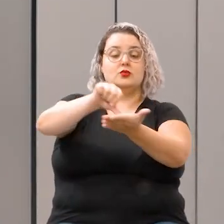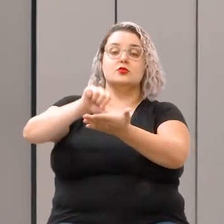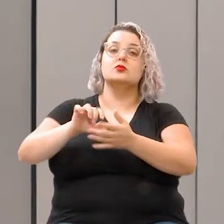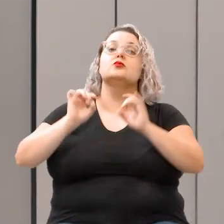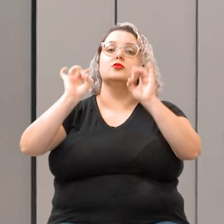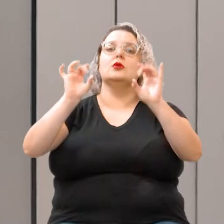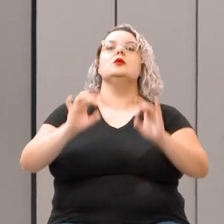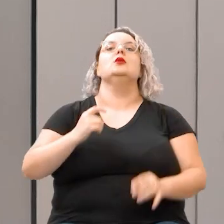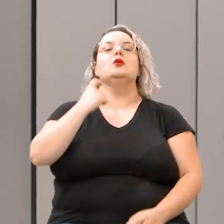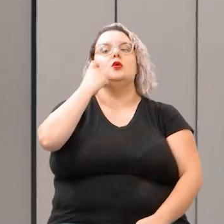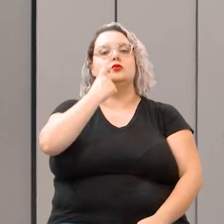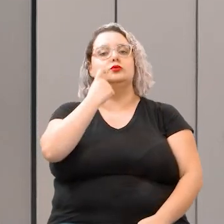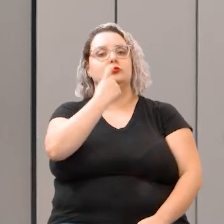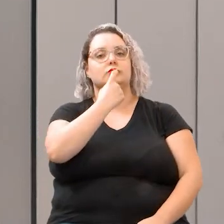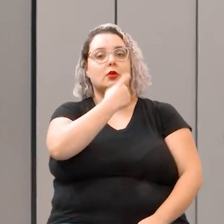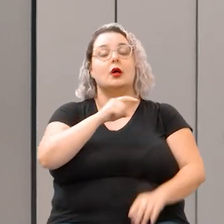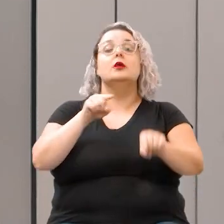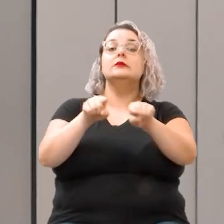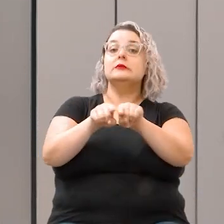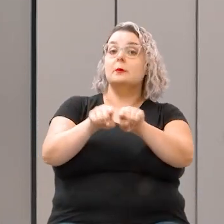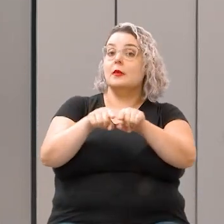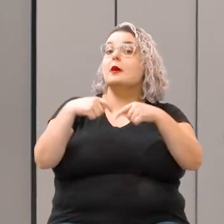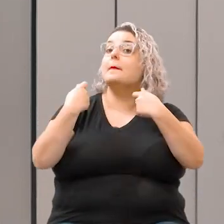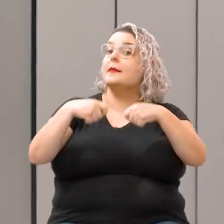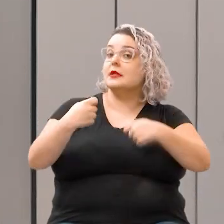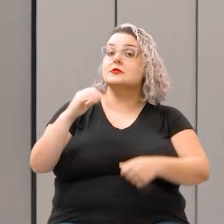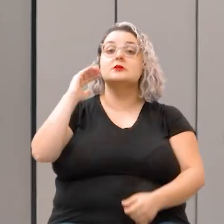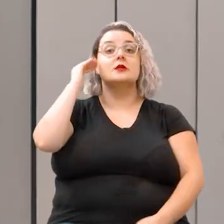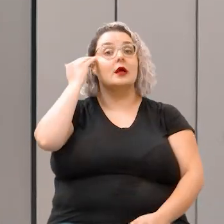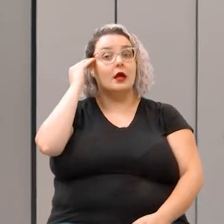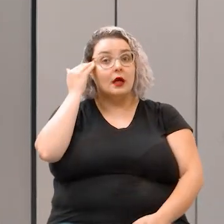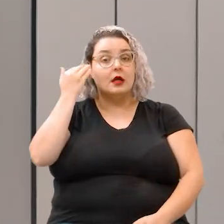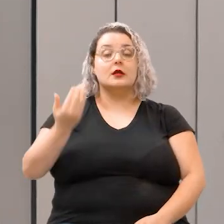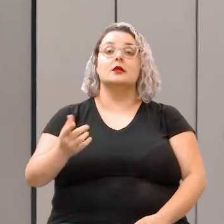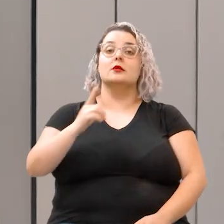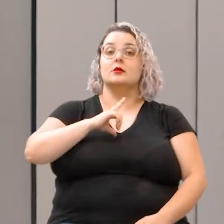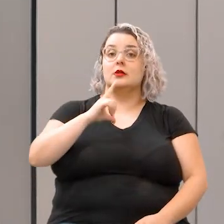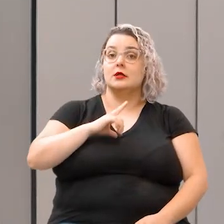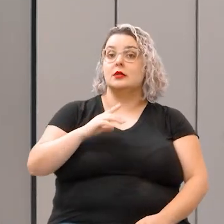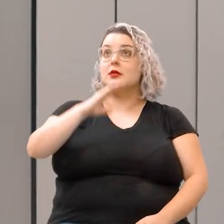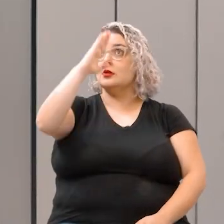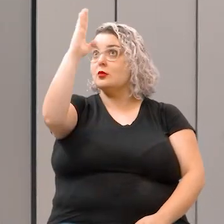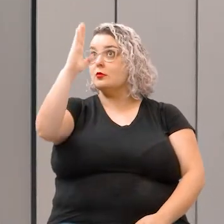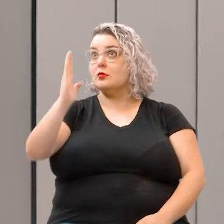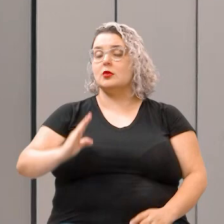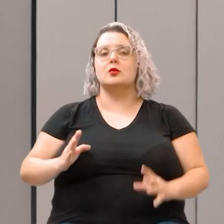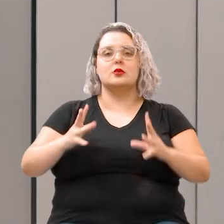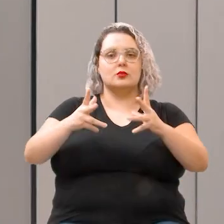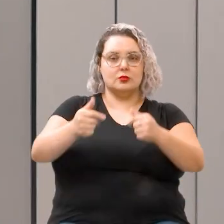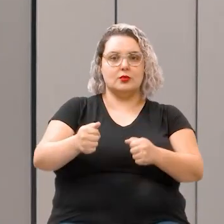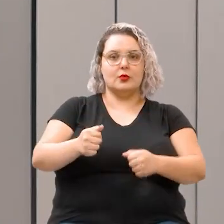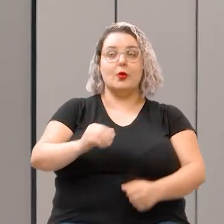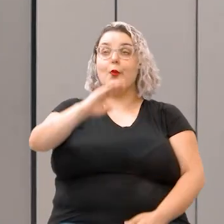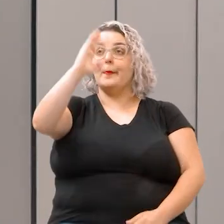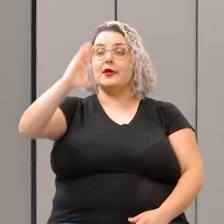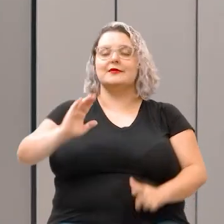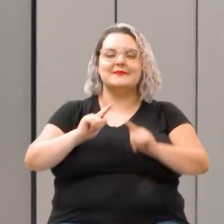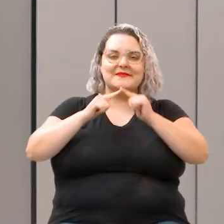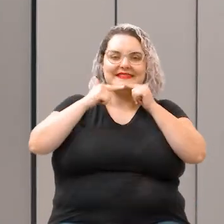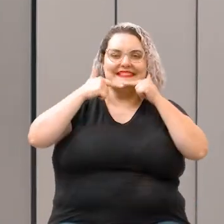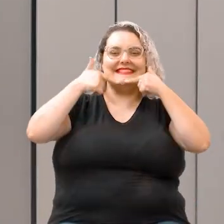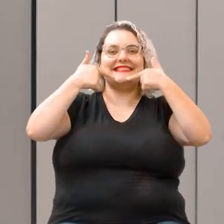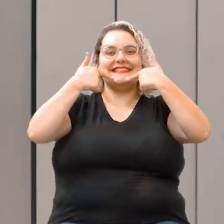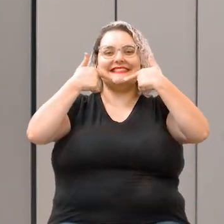especialidades odontológicas. Também é preciso entender que existe no Brasil o Brasil Sorridente, que faz